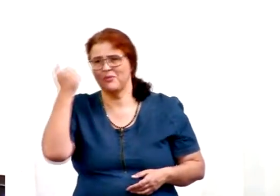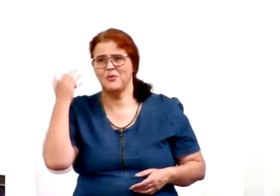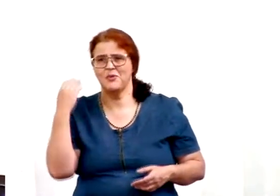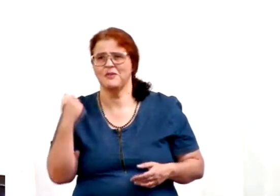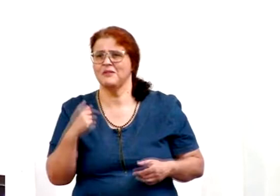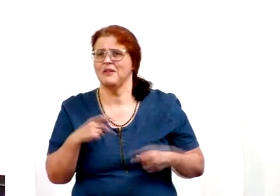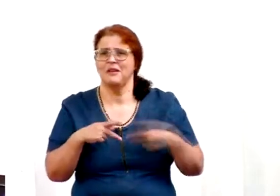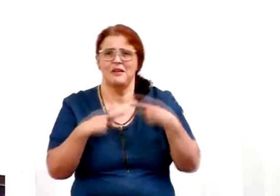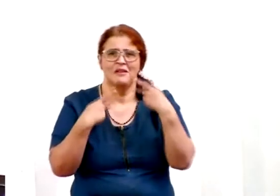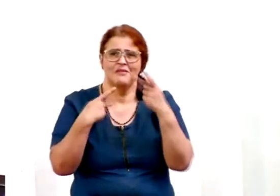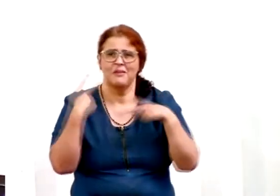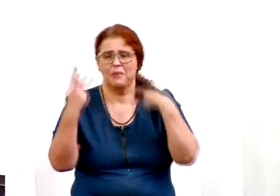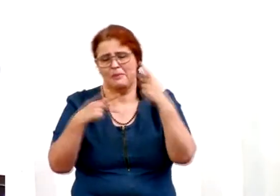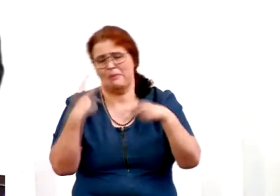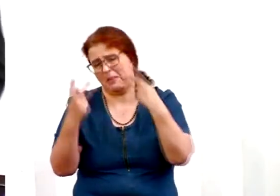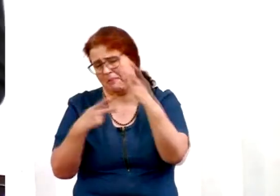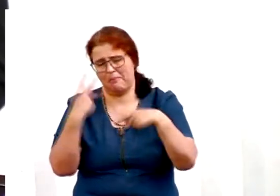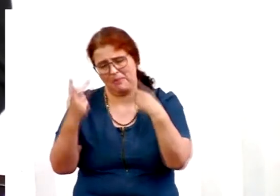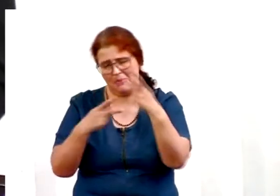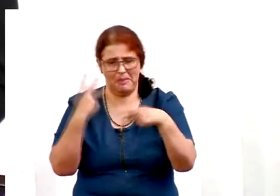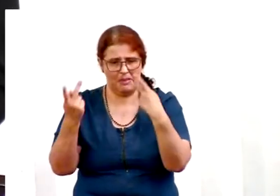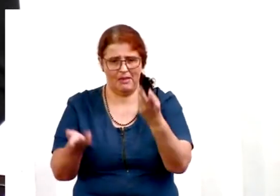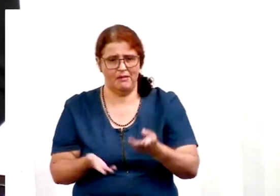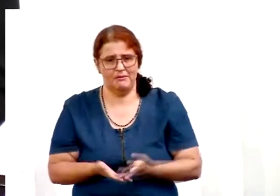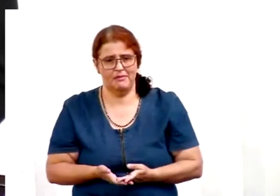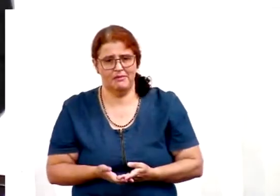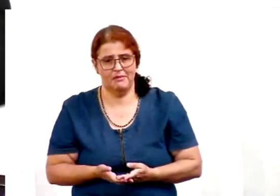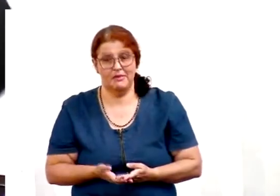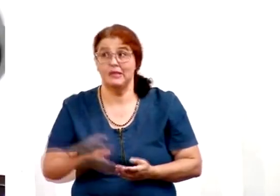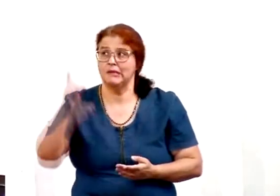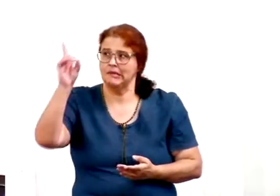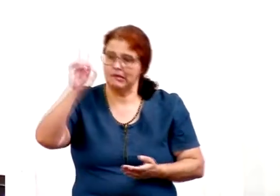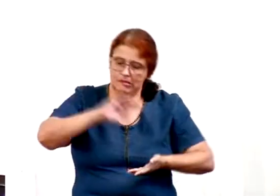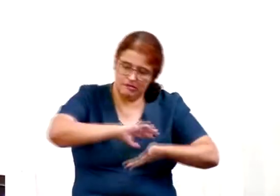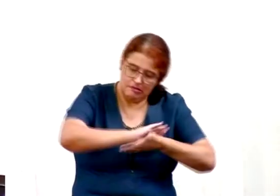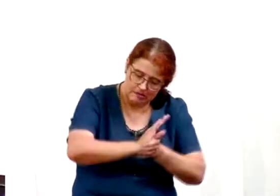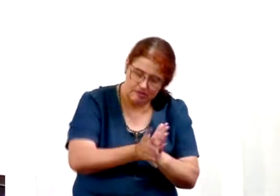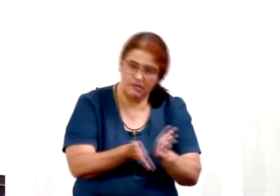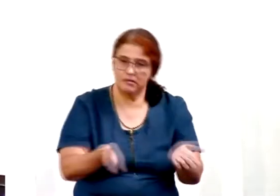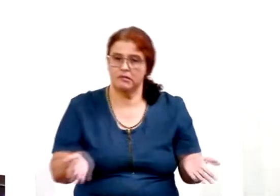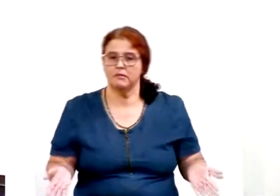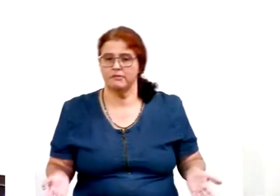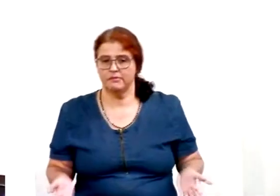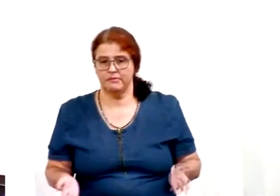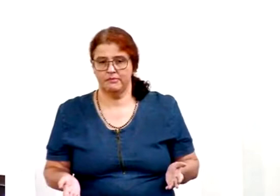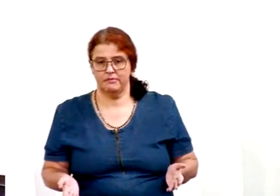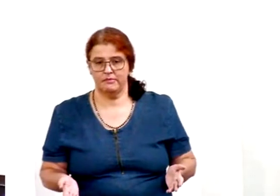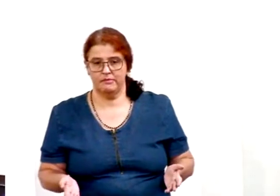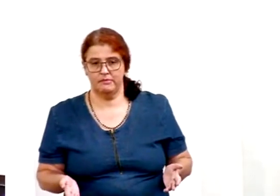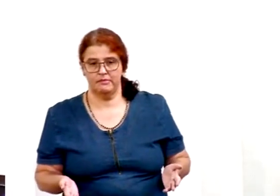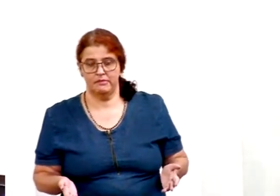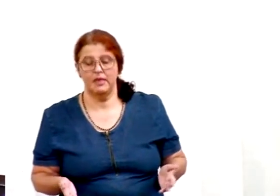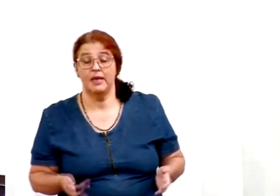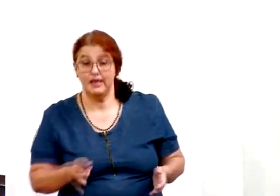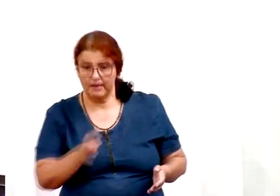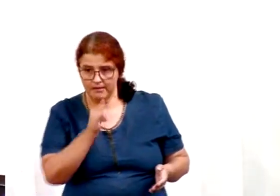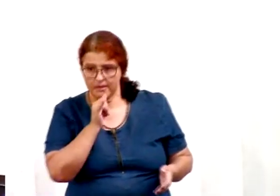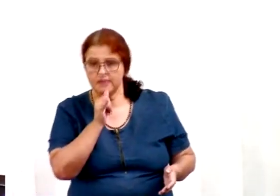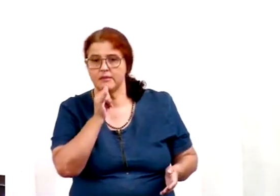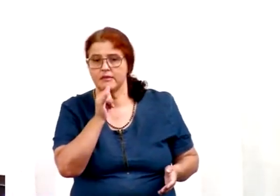murmuraram, e foram destruídos pelo exterminador. Essas coisas lhes sobrevieram como exemplos e